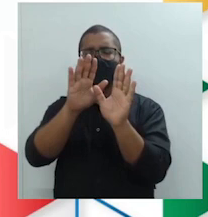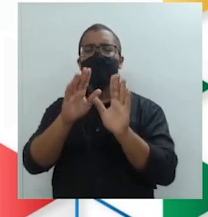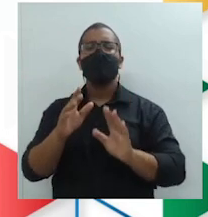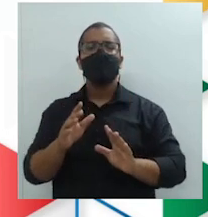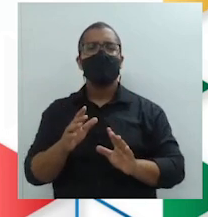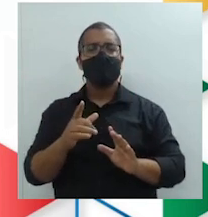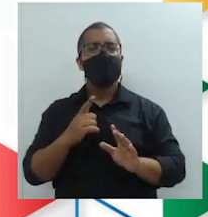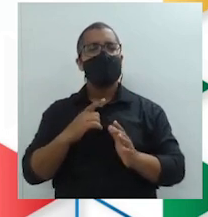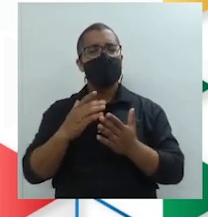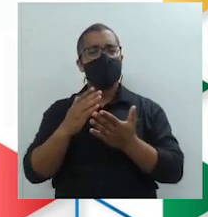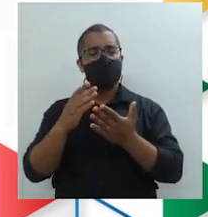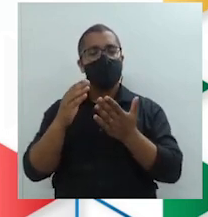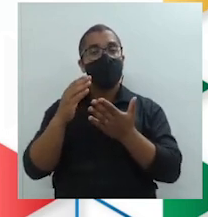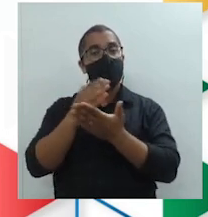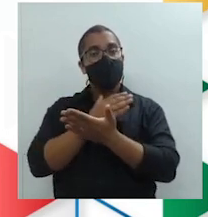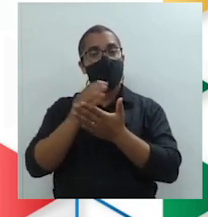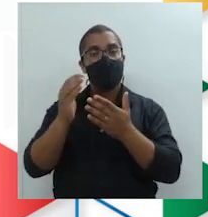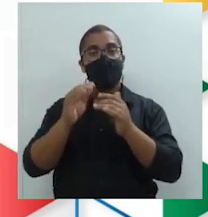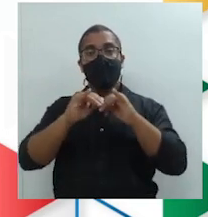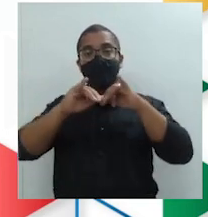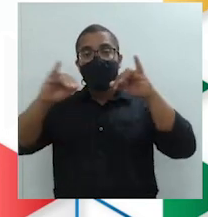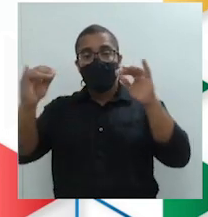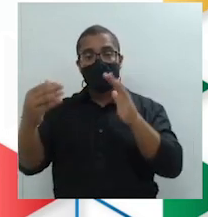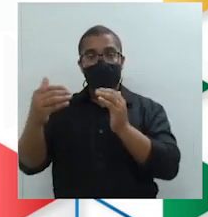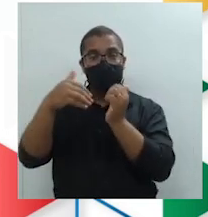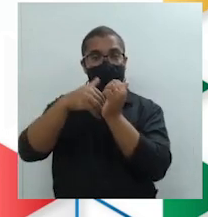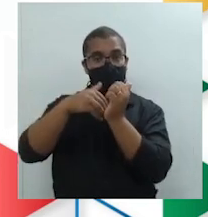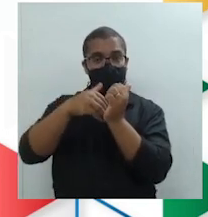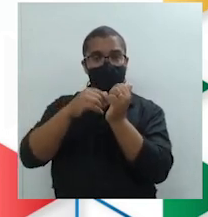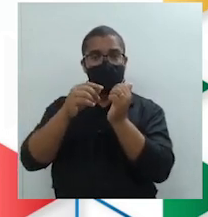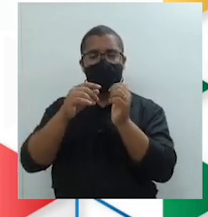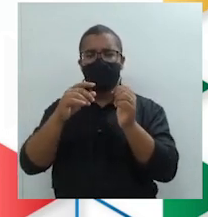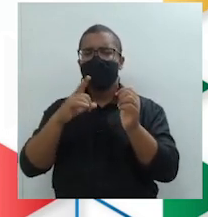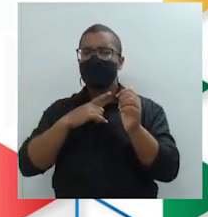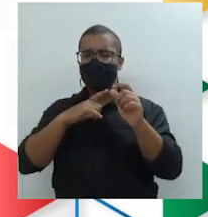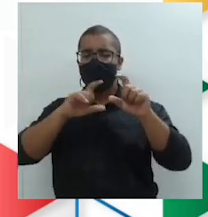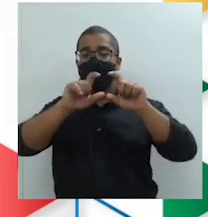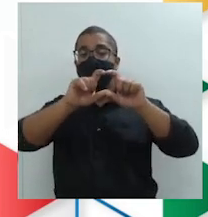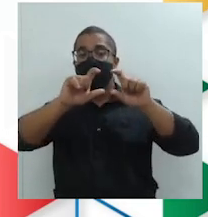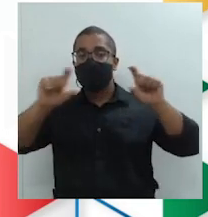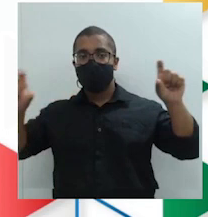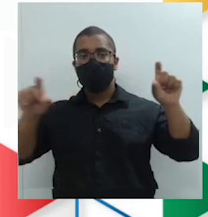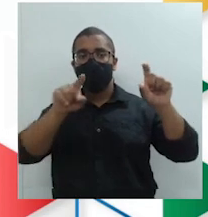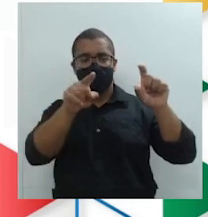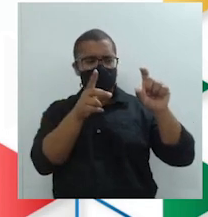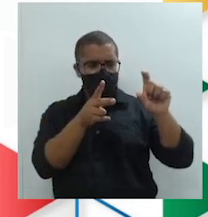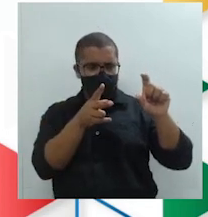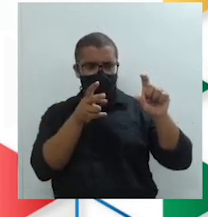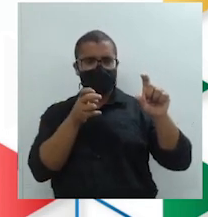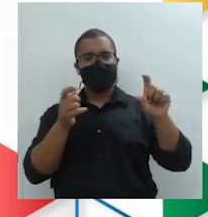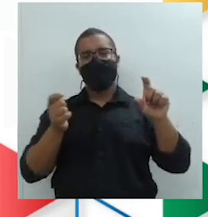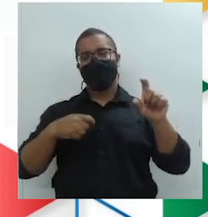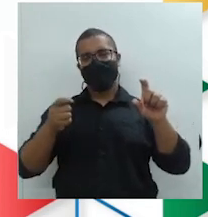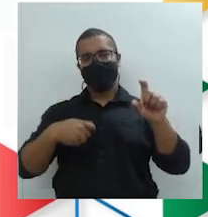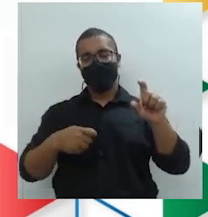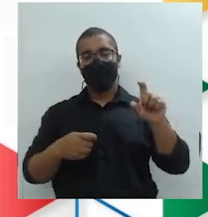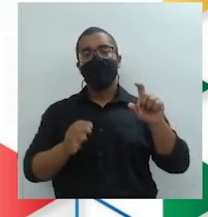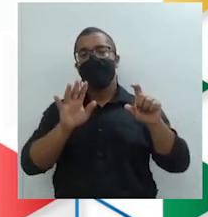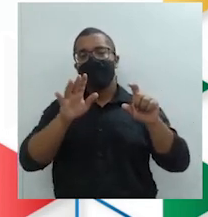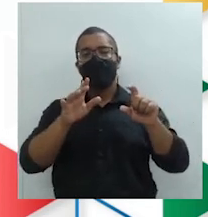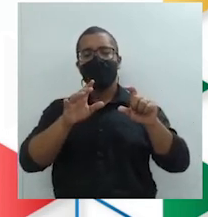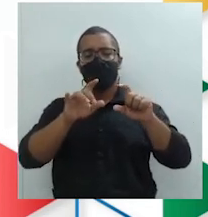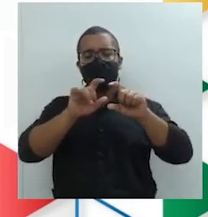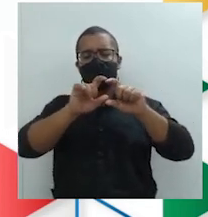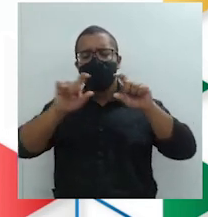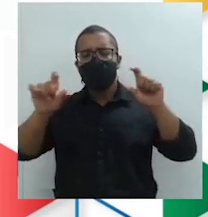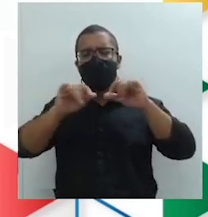As informações implícitas decorrem de palavras ou expressões contidas nas frases. Diz-se